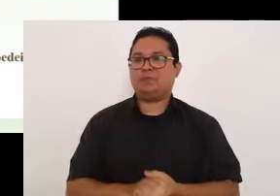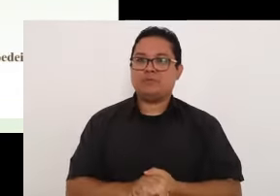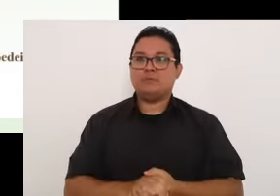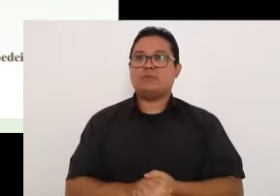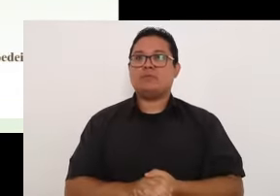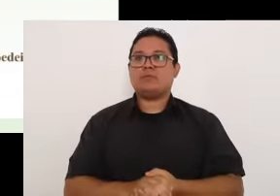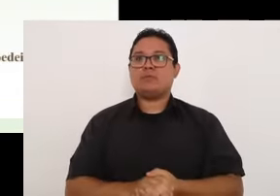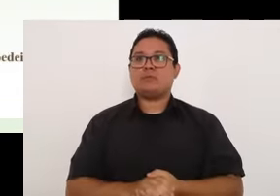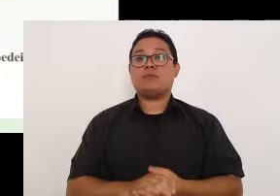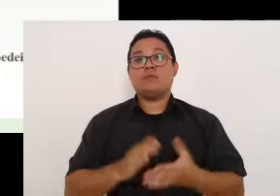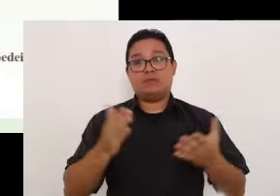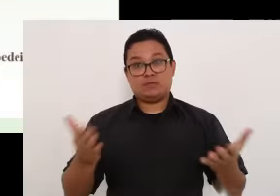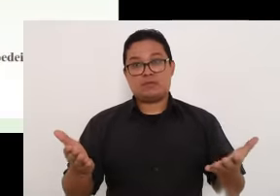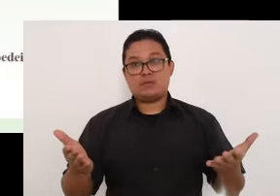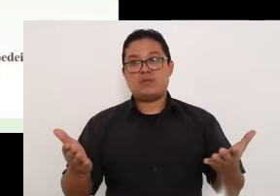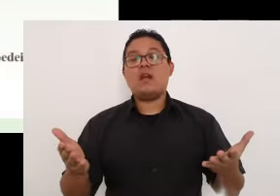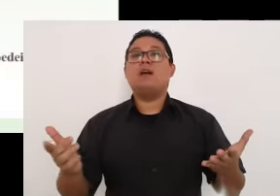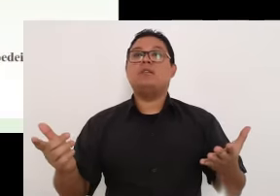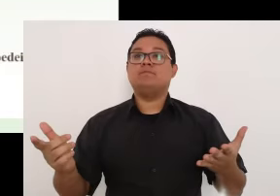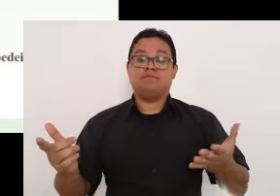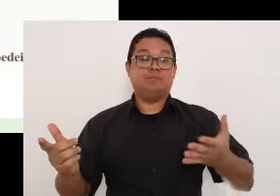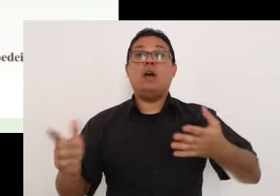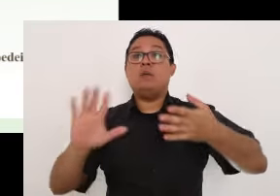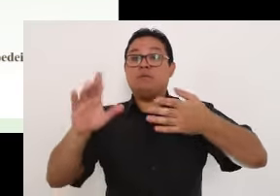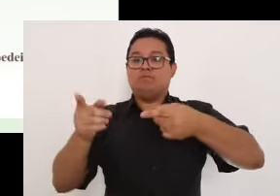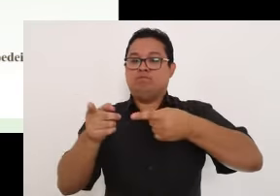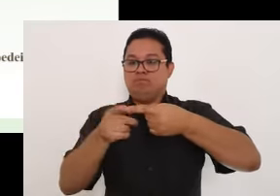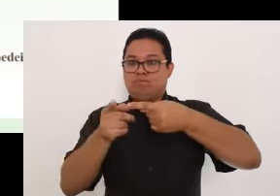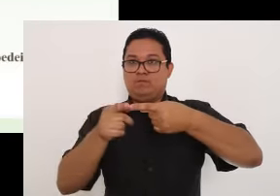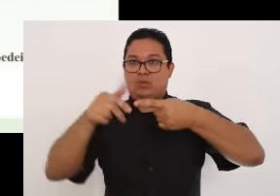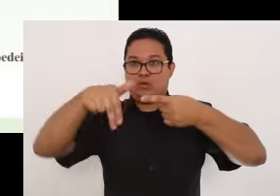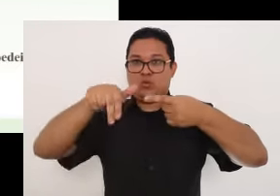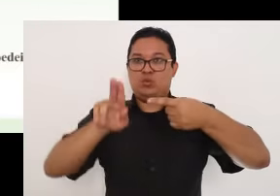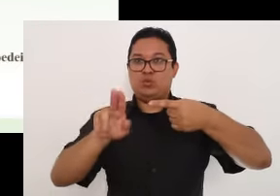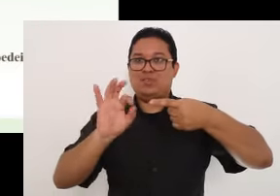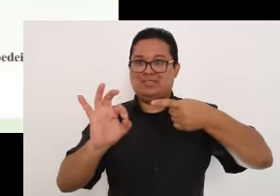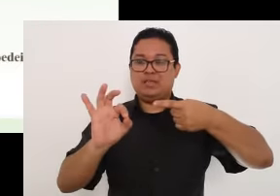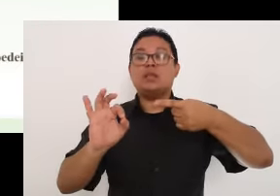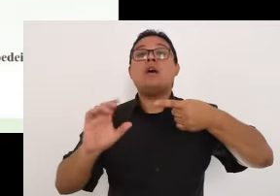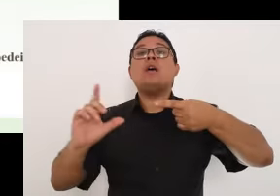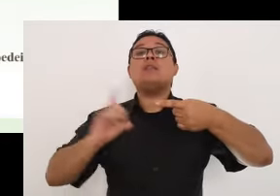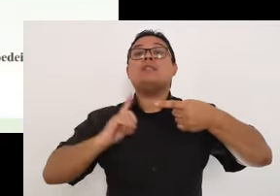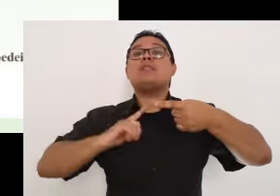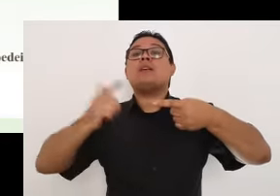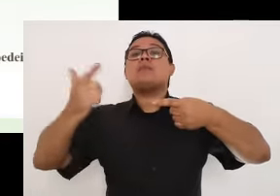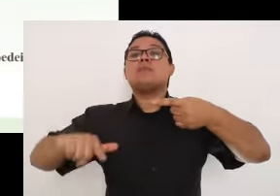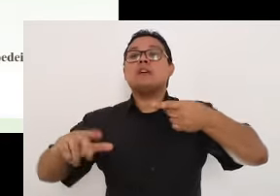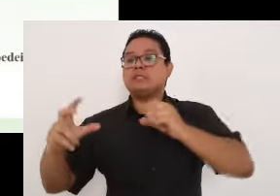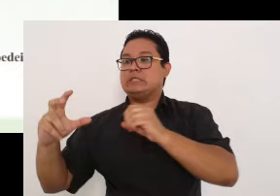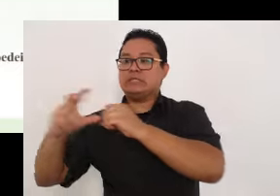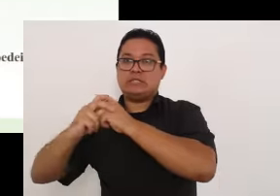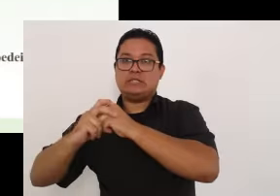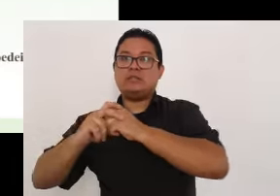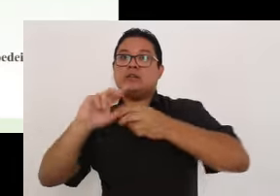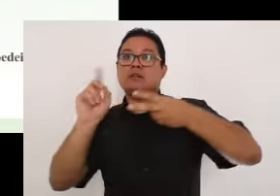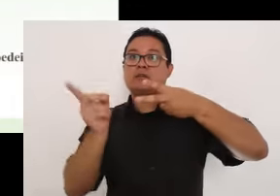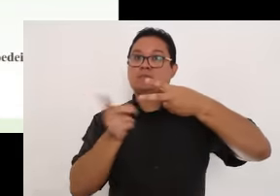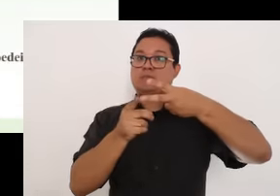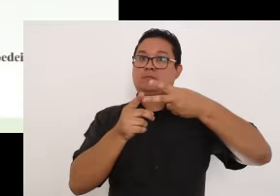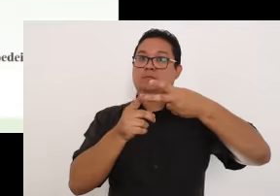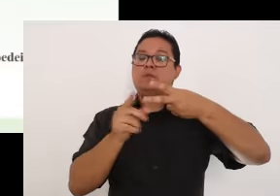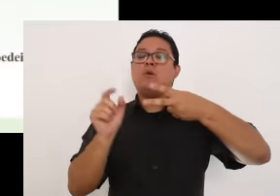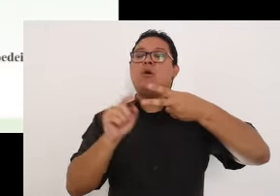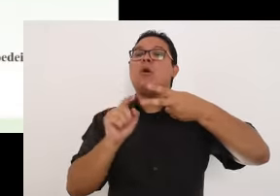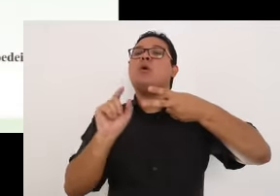beleza? E aí a gente tem os vírus que são envelopados. Tem o